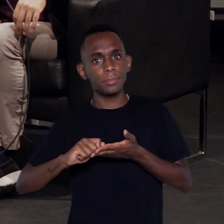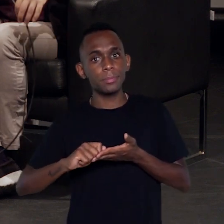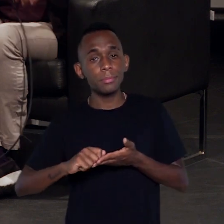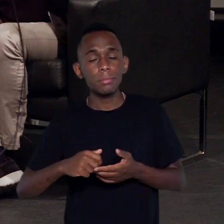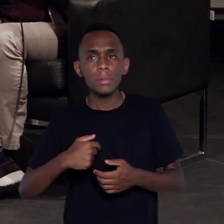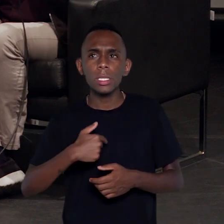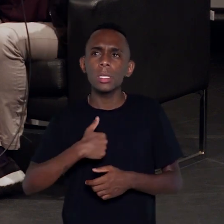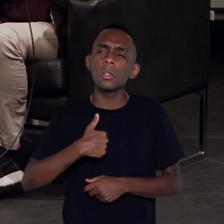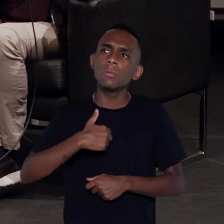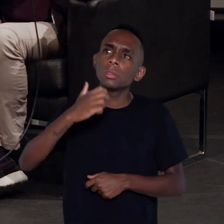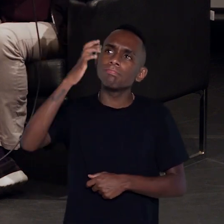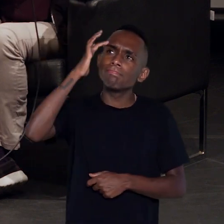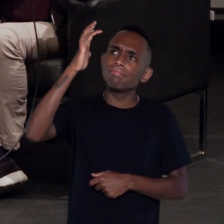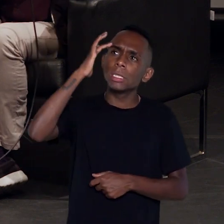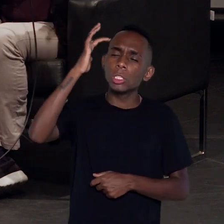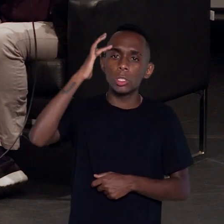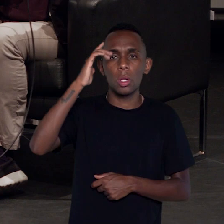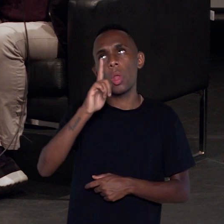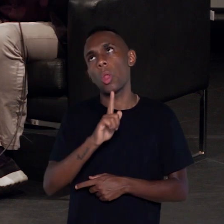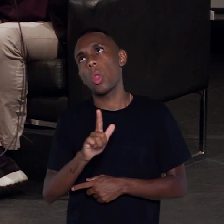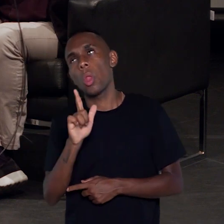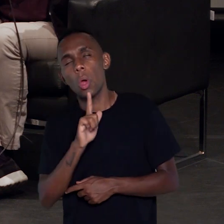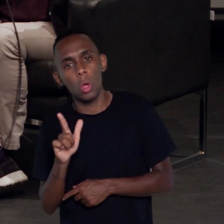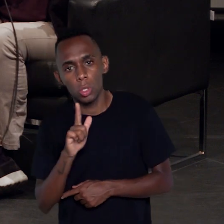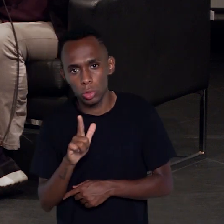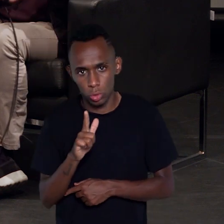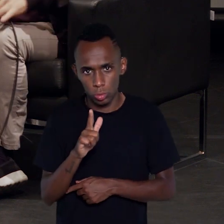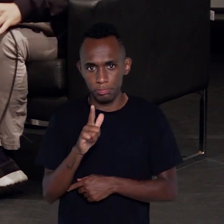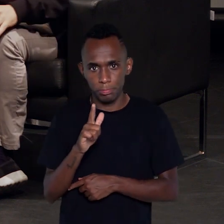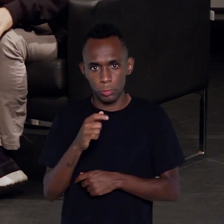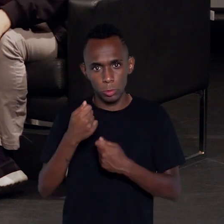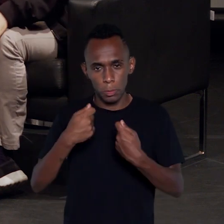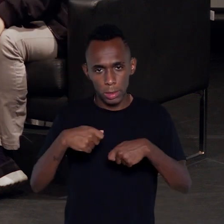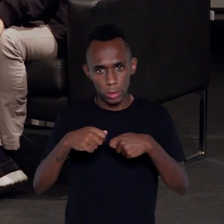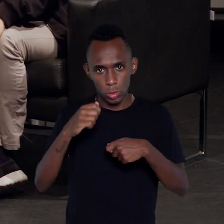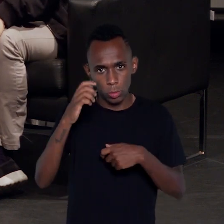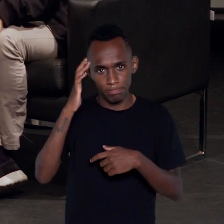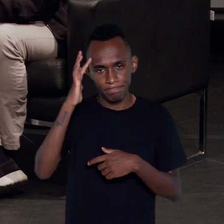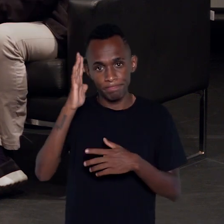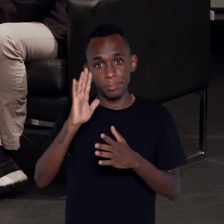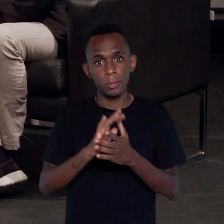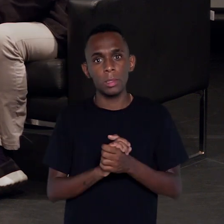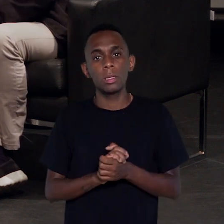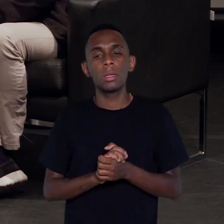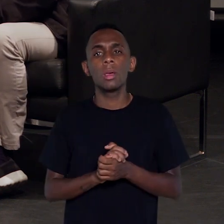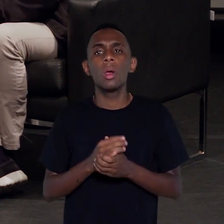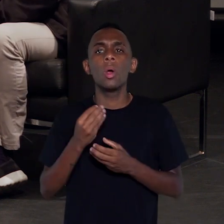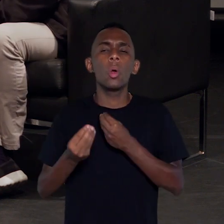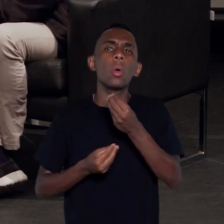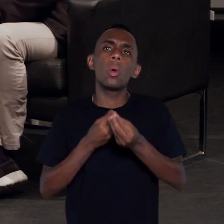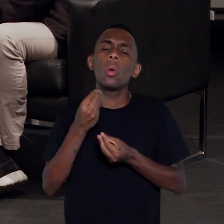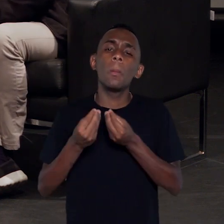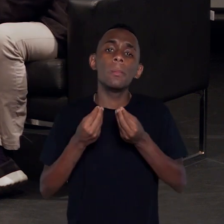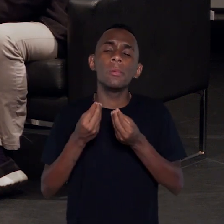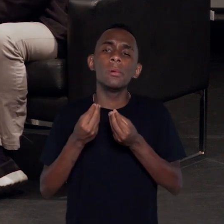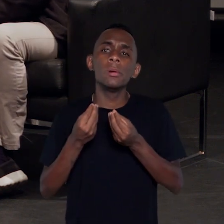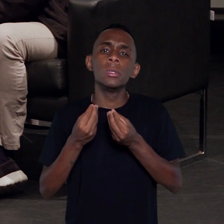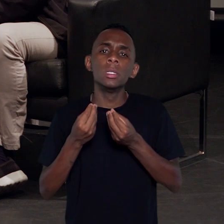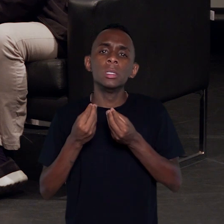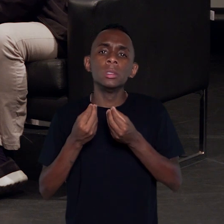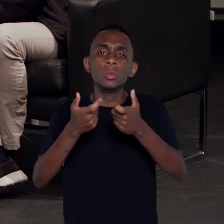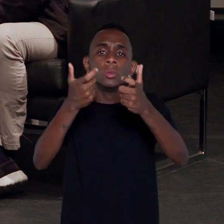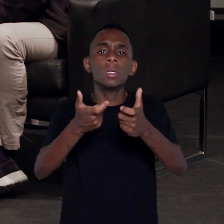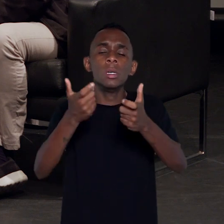Jesus. E eu fico pensando, claro, não foi preciso nem isto, mas em que lugar ela chegaria se ela